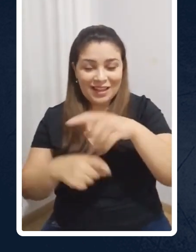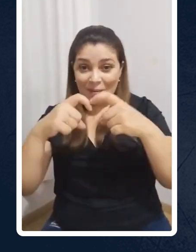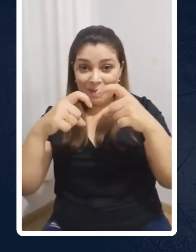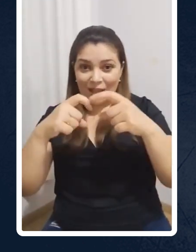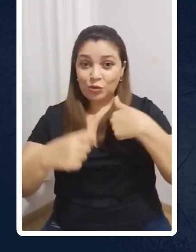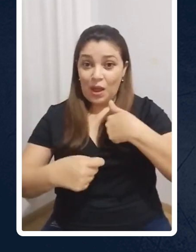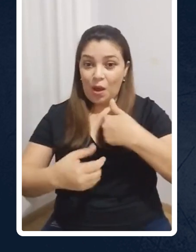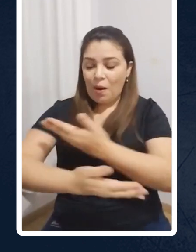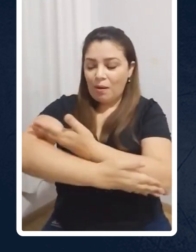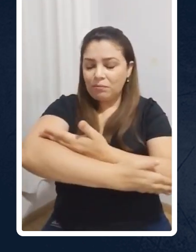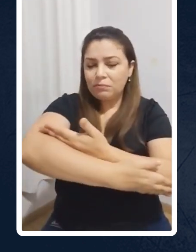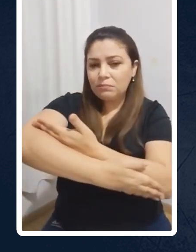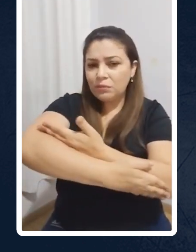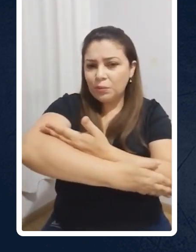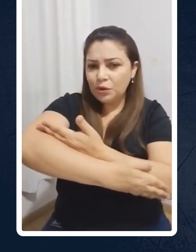eu amava.